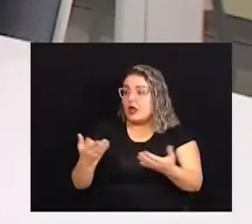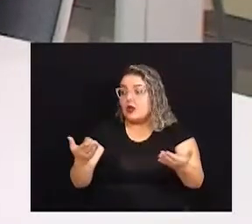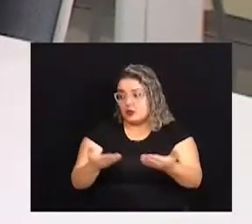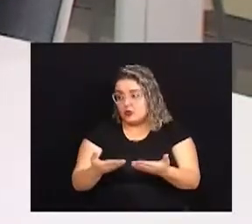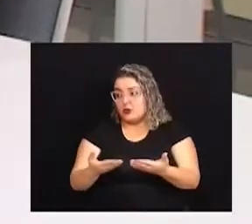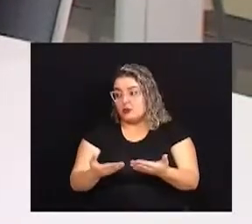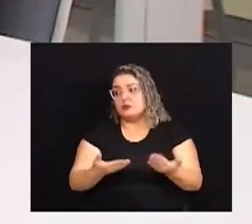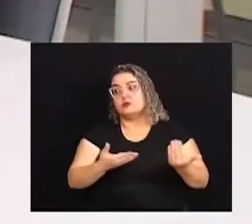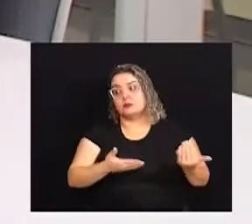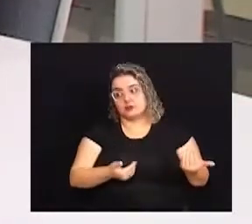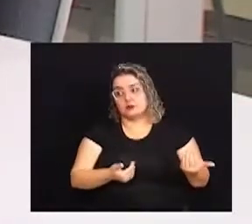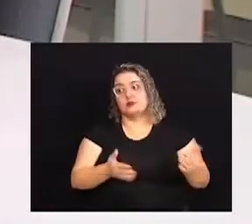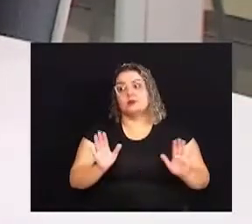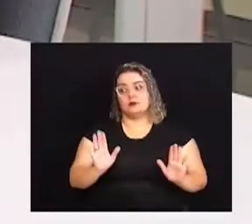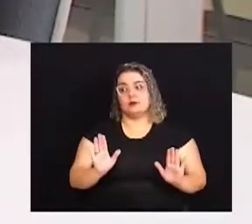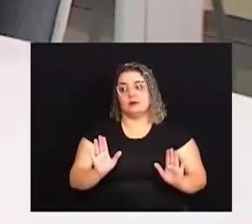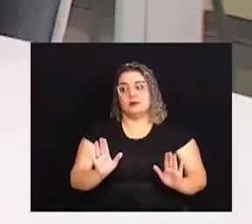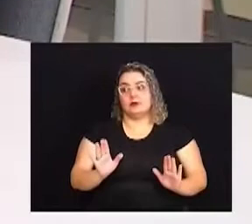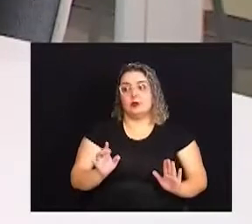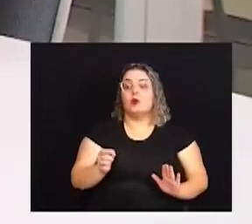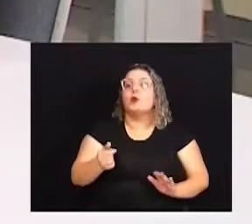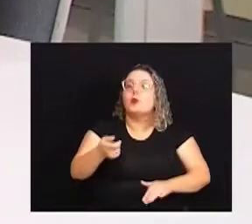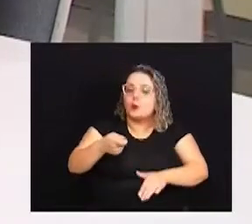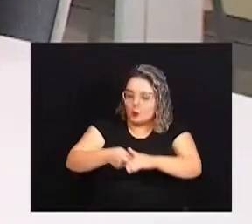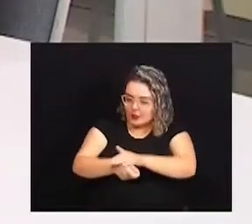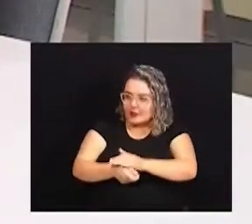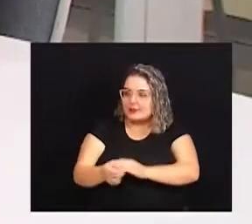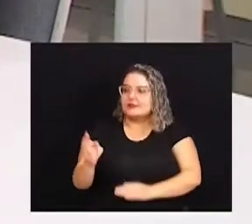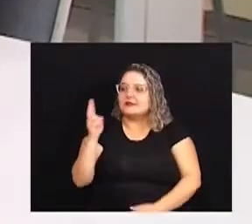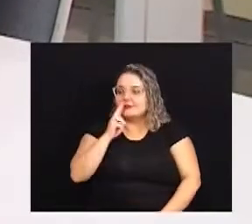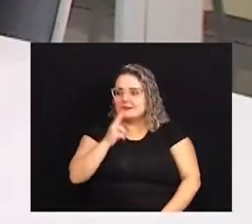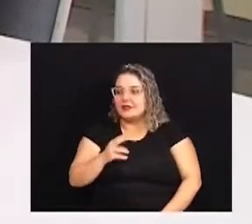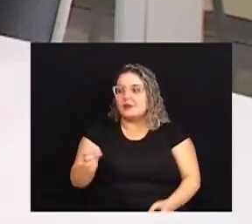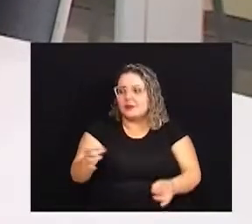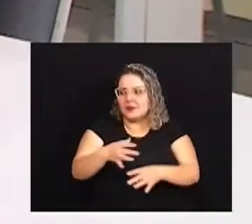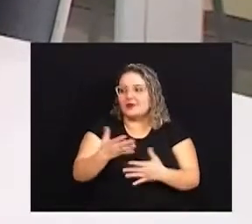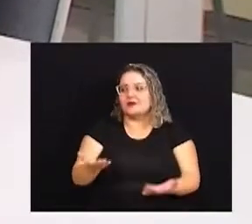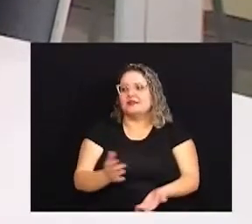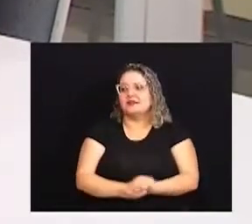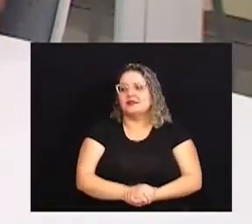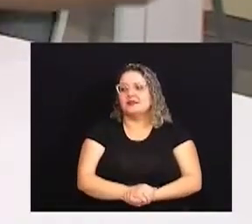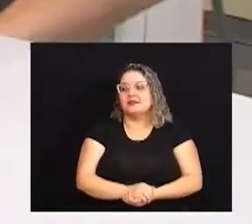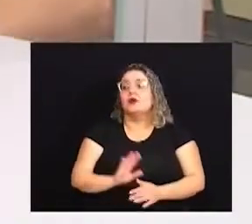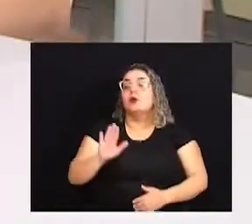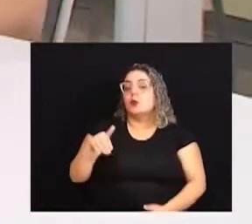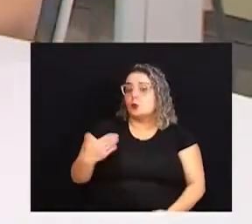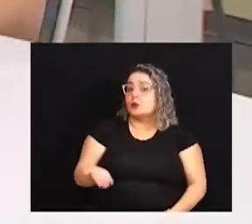algumas coisas, e hoje sou uma jovem aqui com quase sua reserva de emergência pronta.